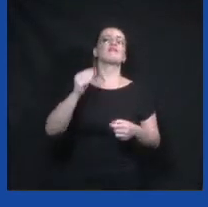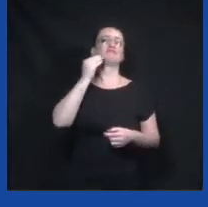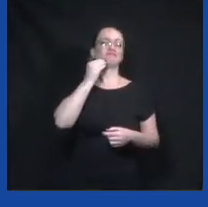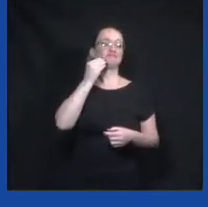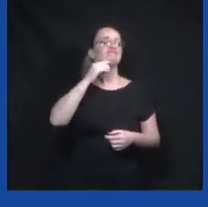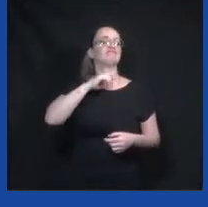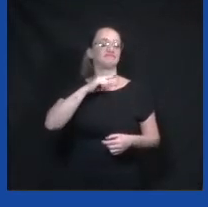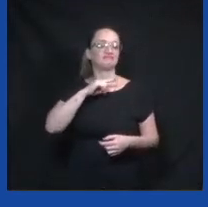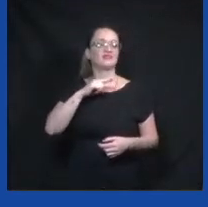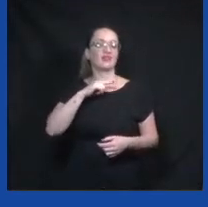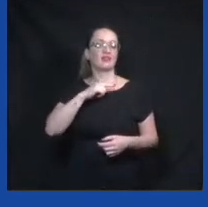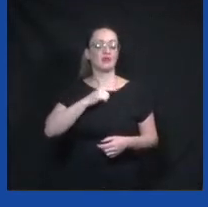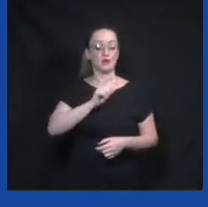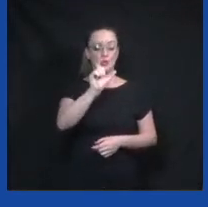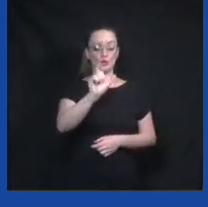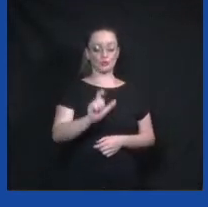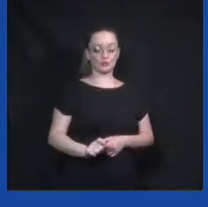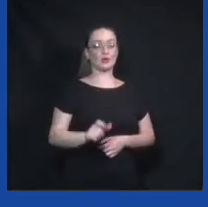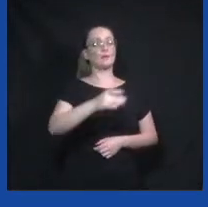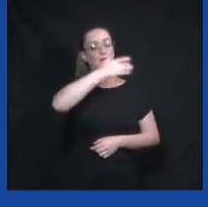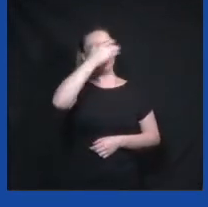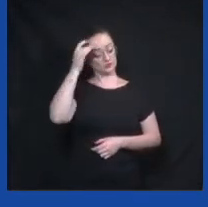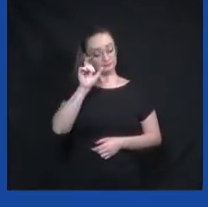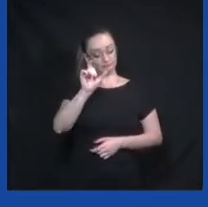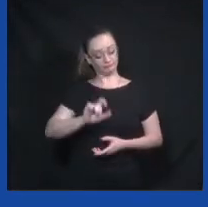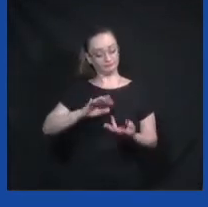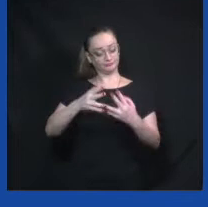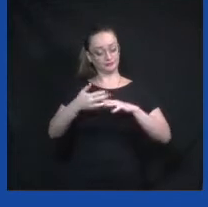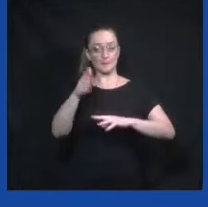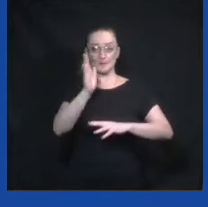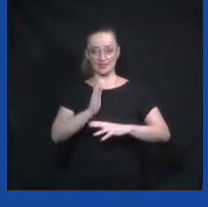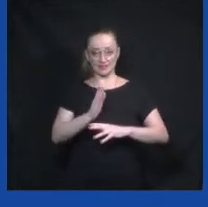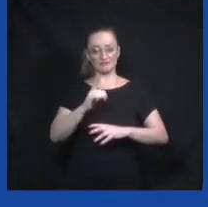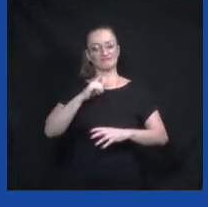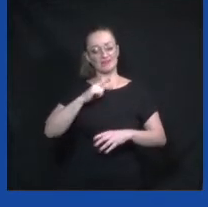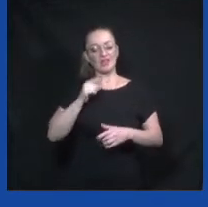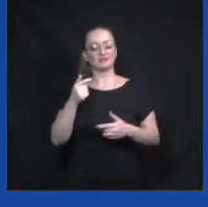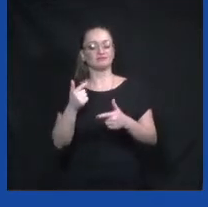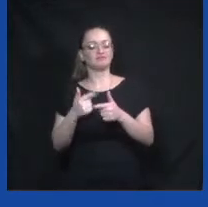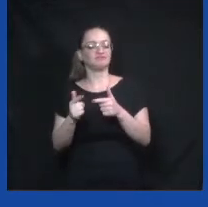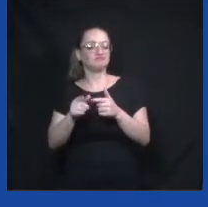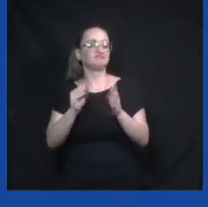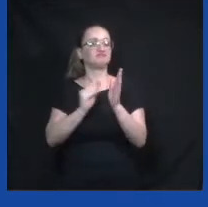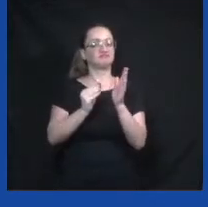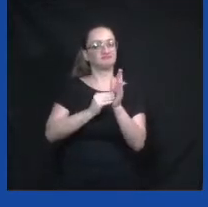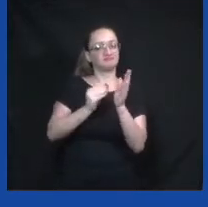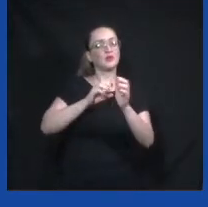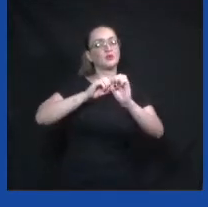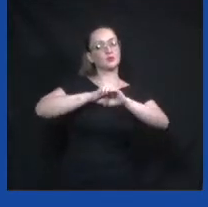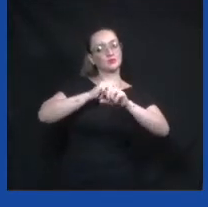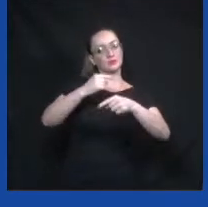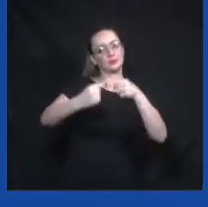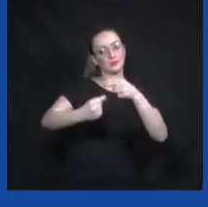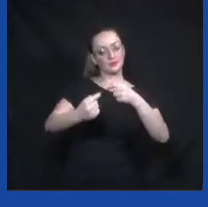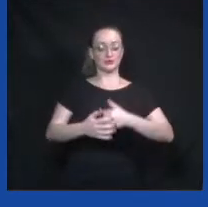na formação, certamente, dos cidadãos brasileiros. Então, eu gostaria de ouvir um comentário de vocês a